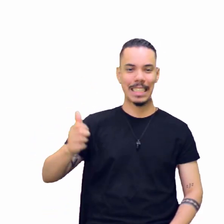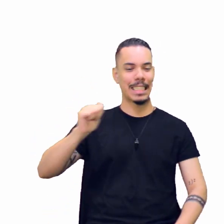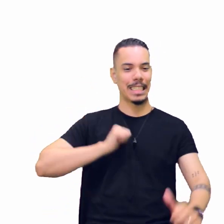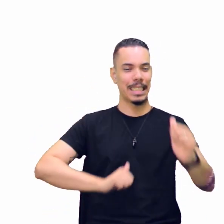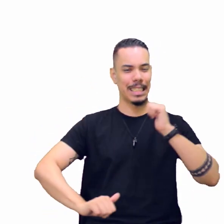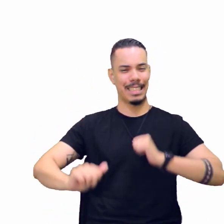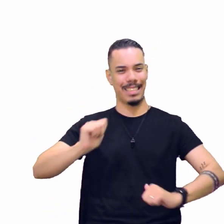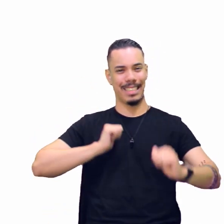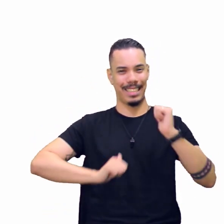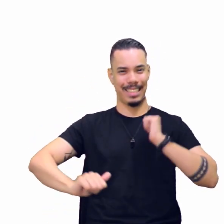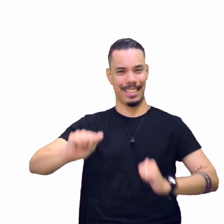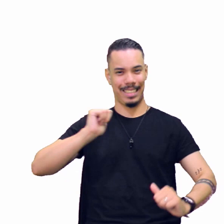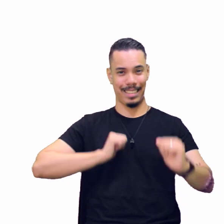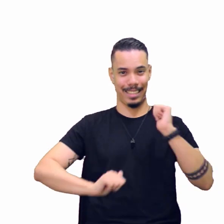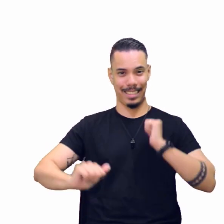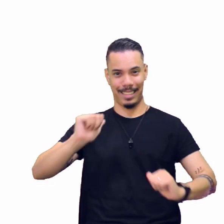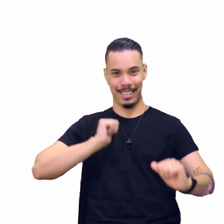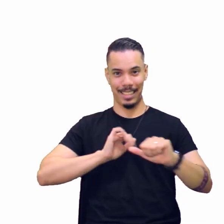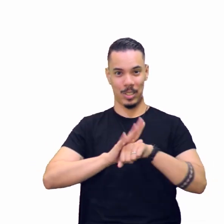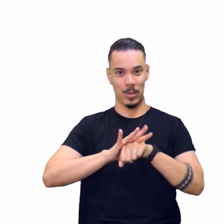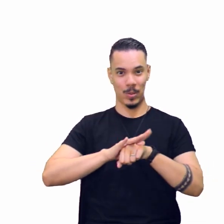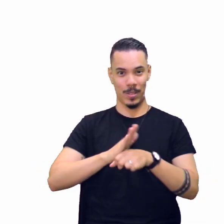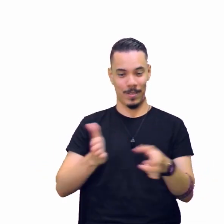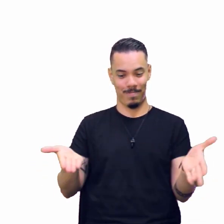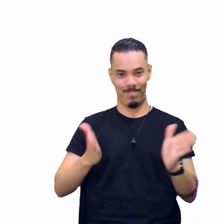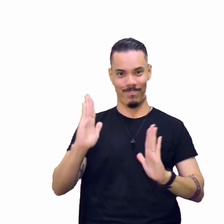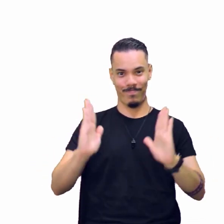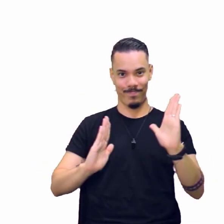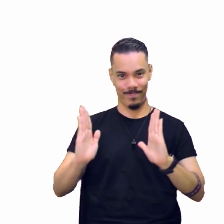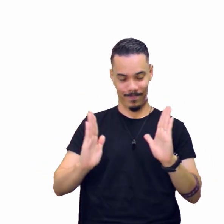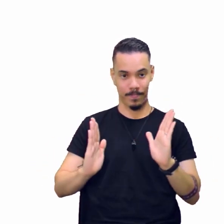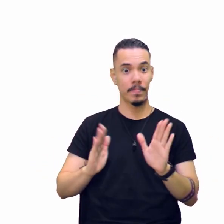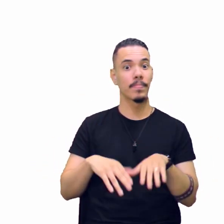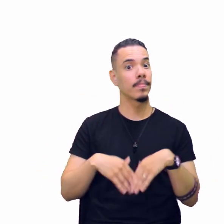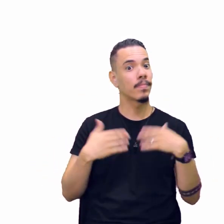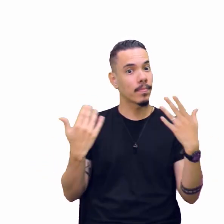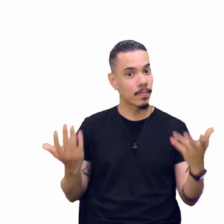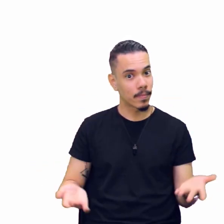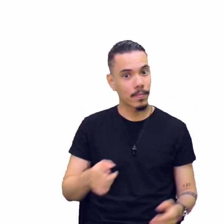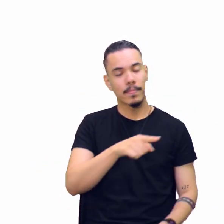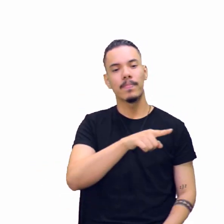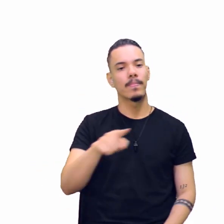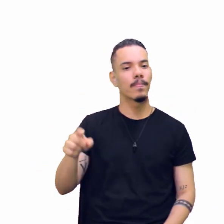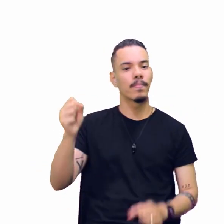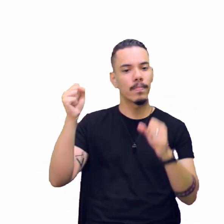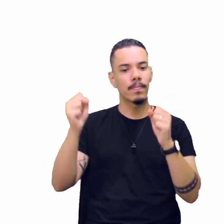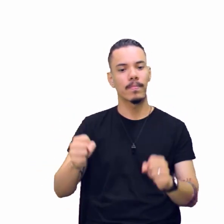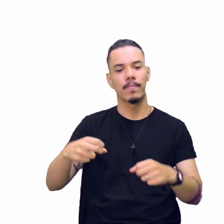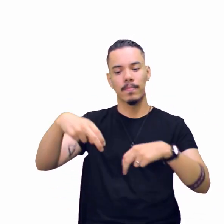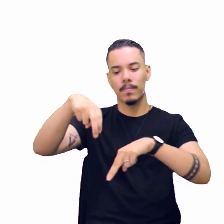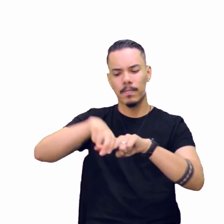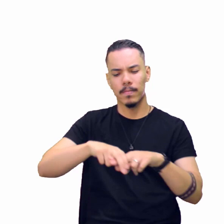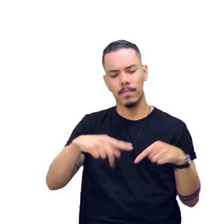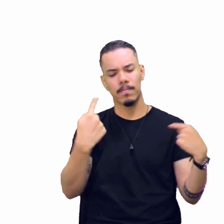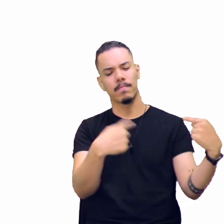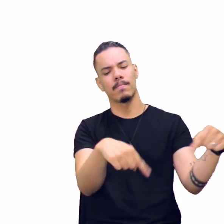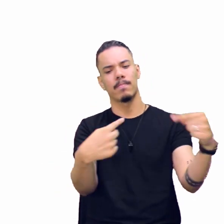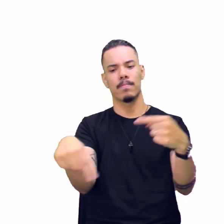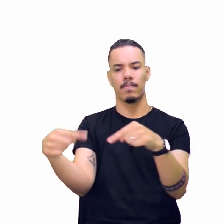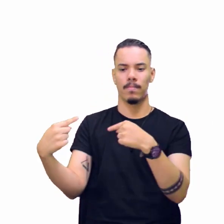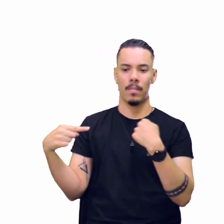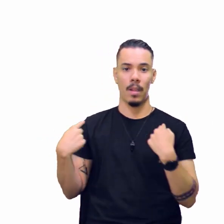Ansiedade, a doença do século? Então, qual? Então, você vai fazer o debate. Debater precisa